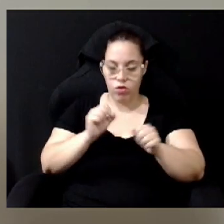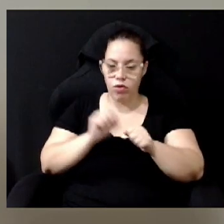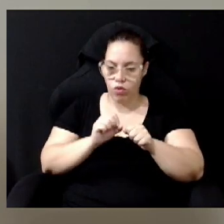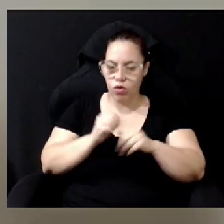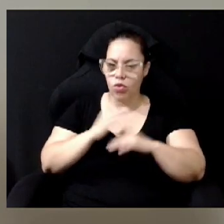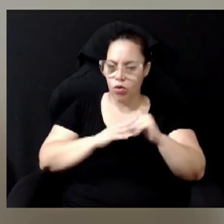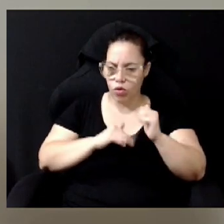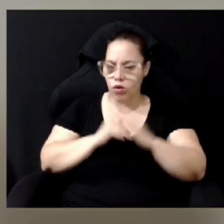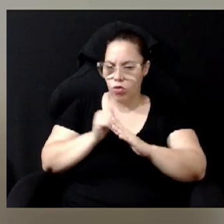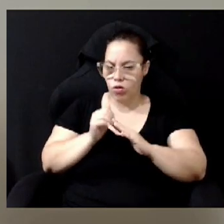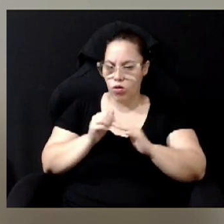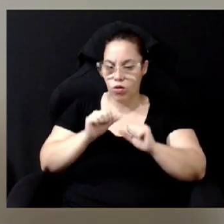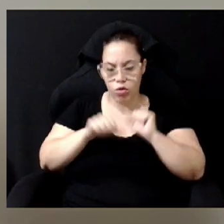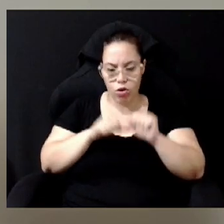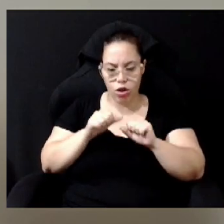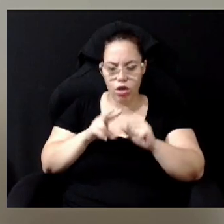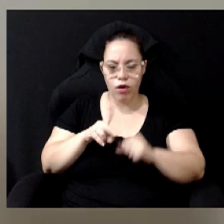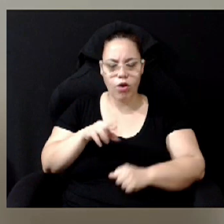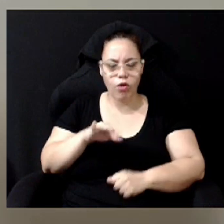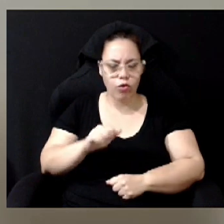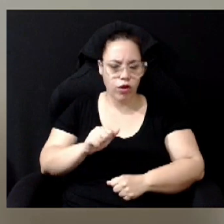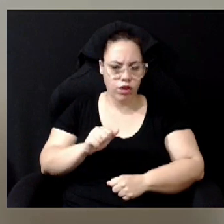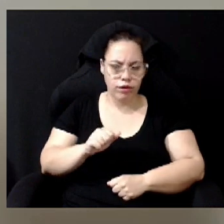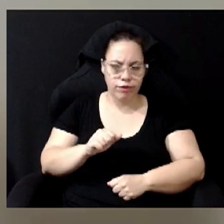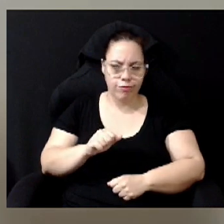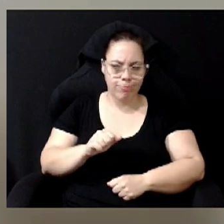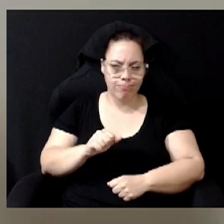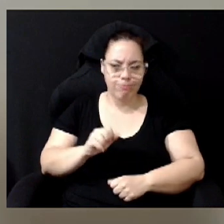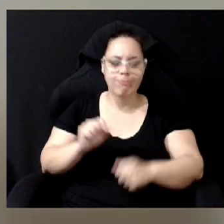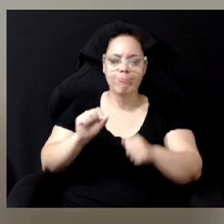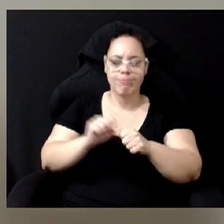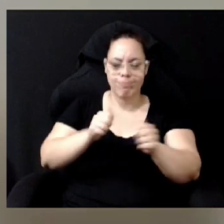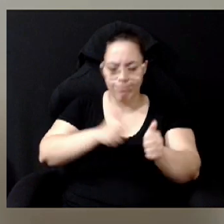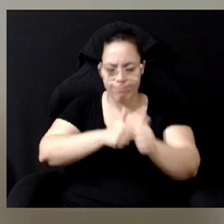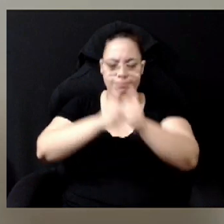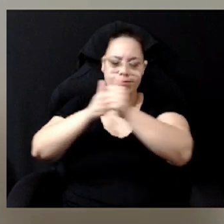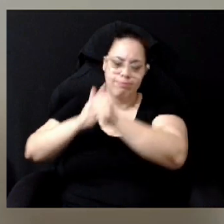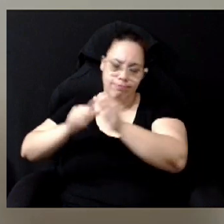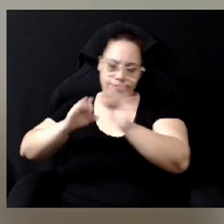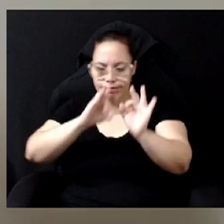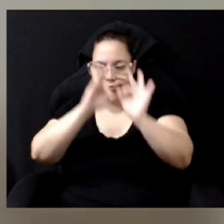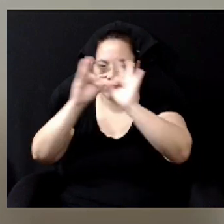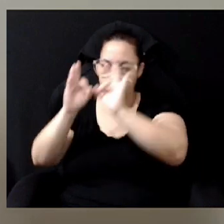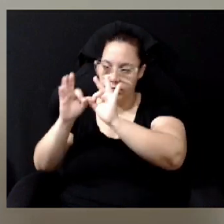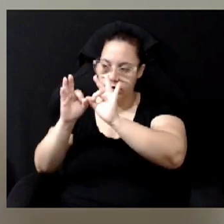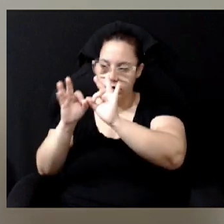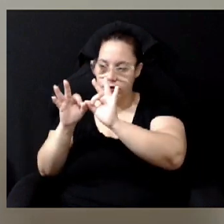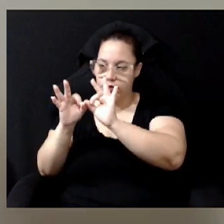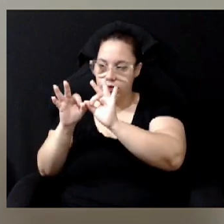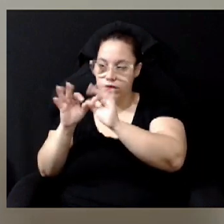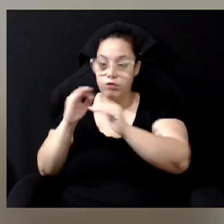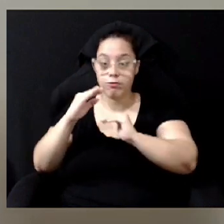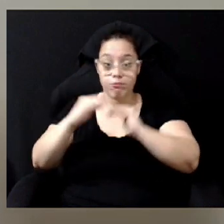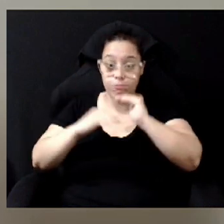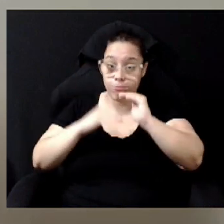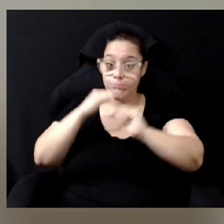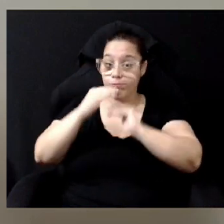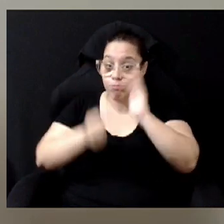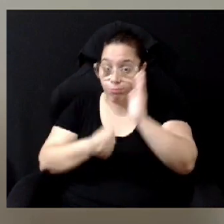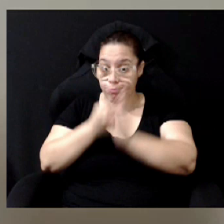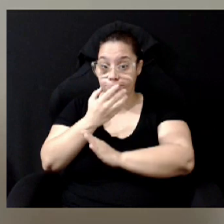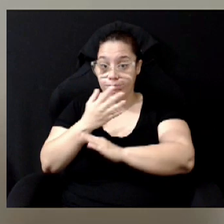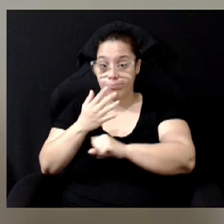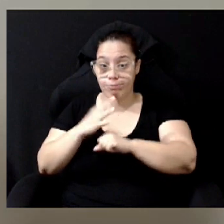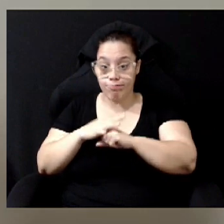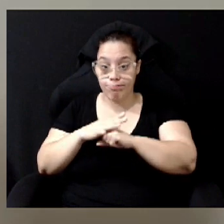da válvula imediatamente? Não. Vai sendo feito o acompanhamento, a progressão, na medida que surgem os sintomas ou que a estenose se